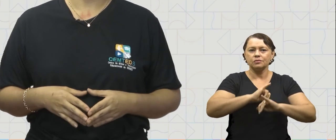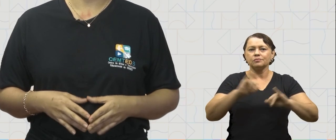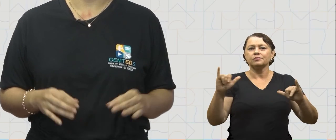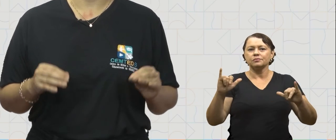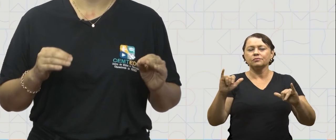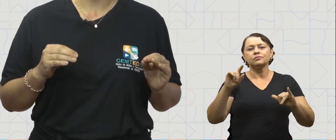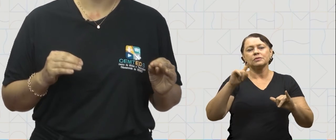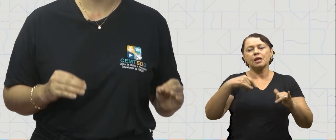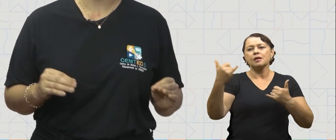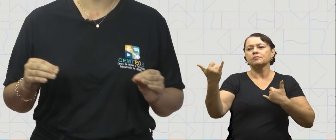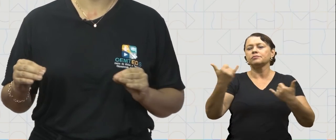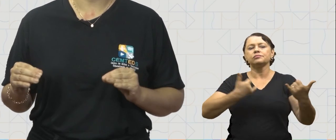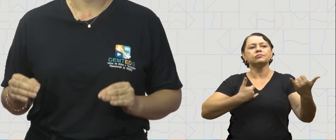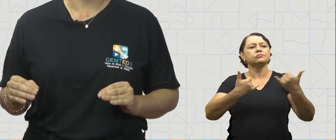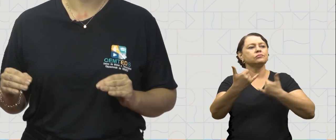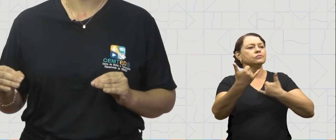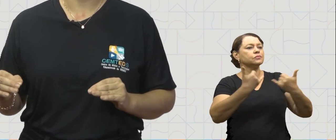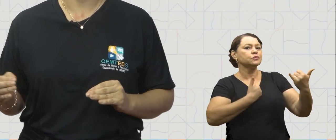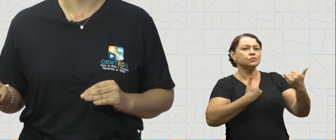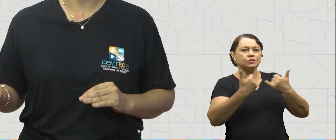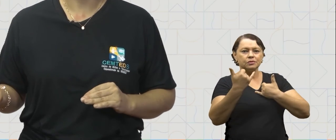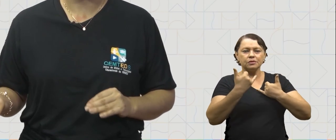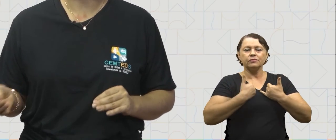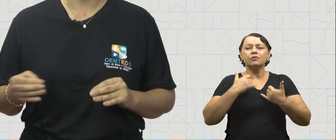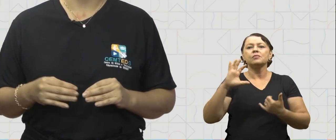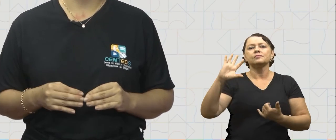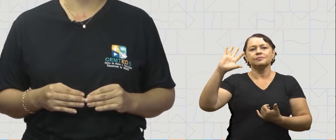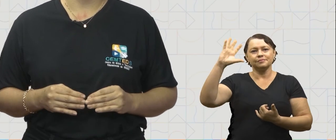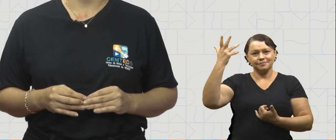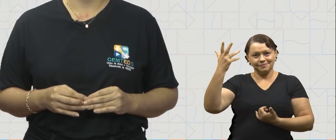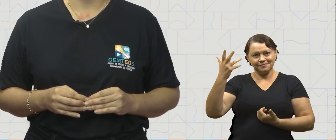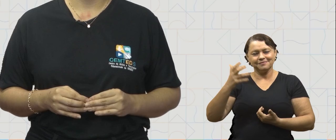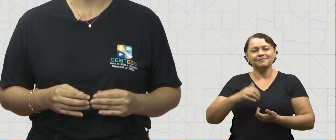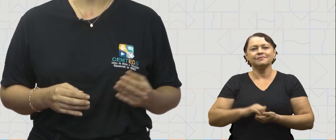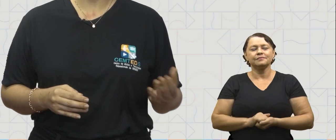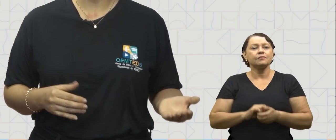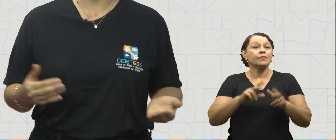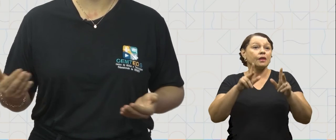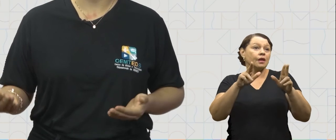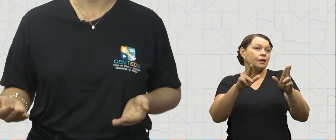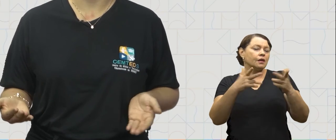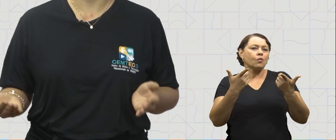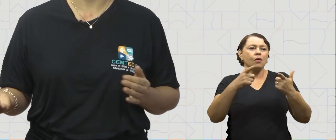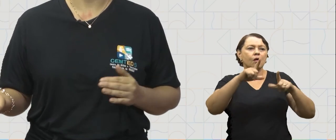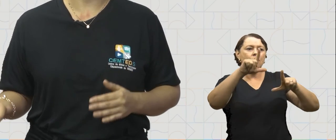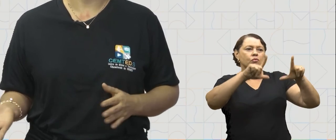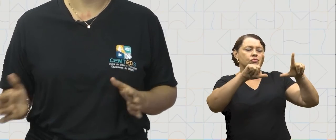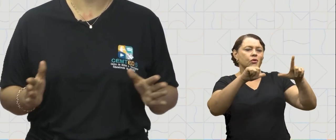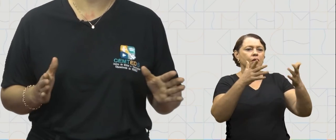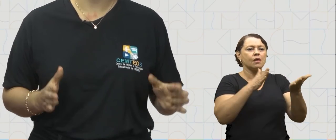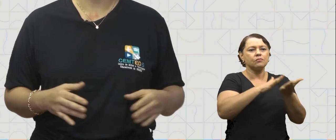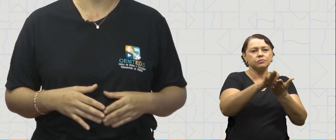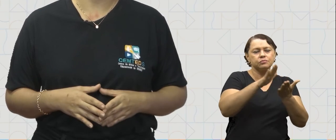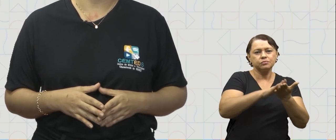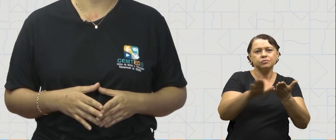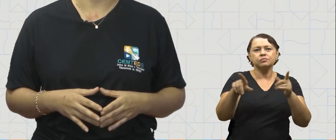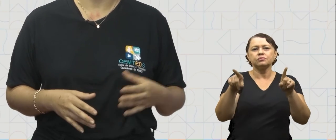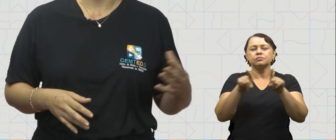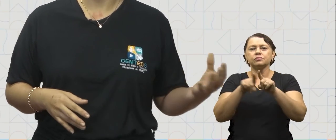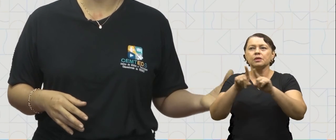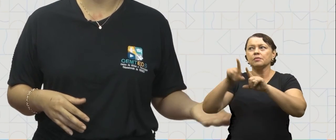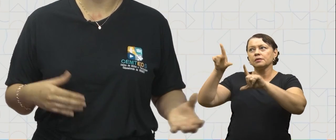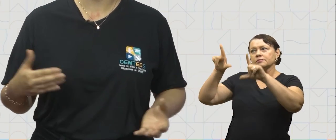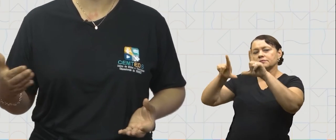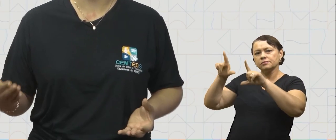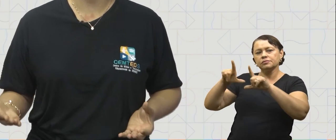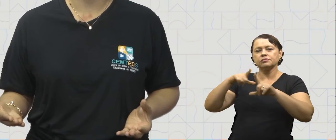das notícias é nos informar sobre acontecimentos, que nem o jornal, impresso ou televisivo,